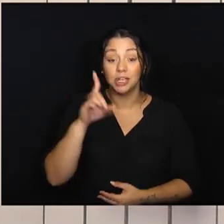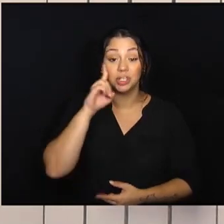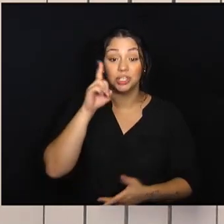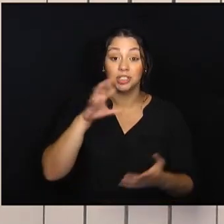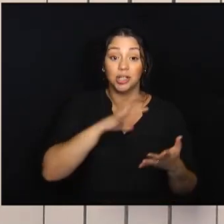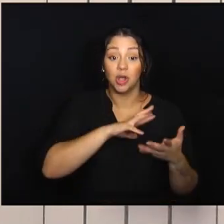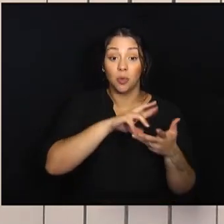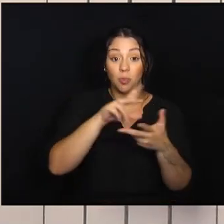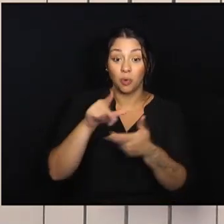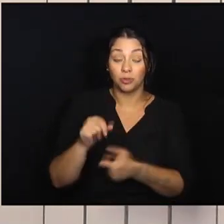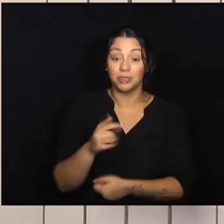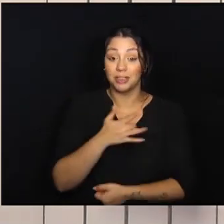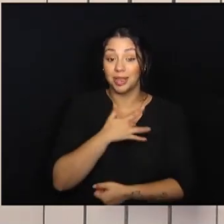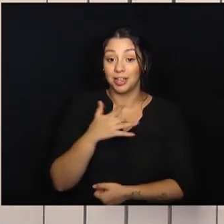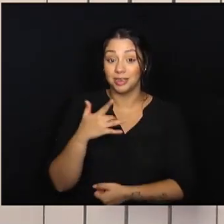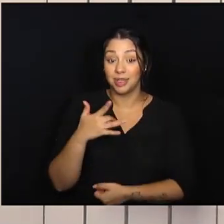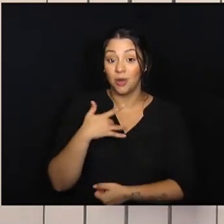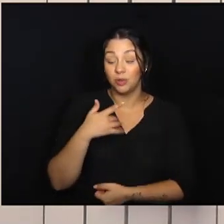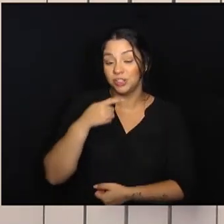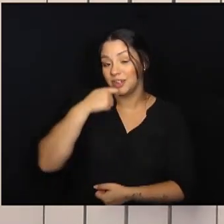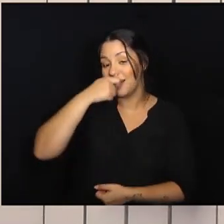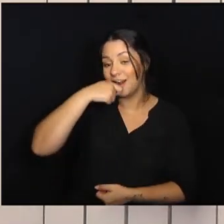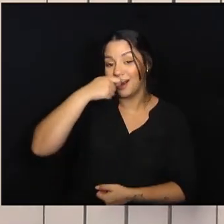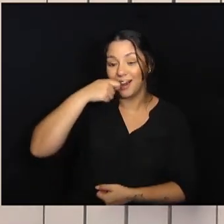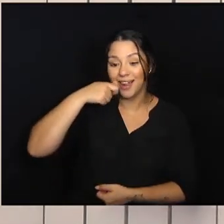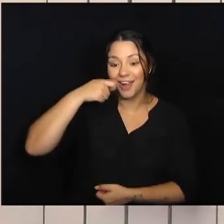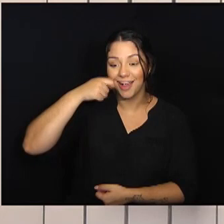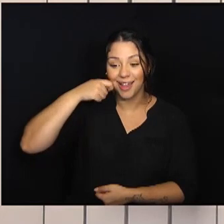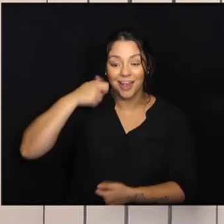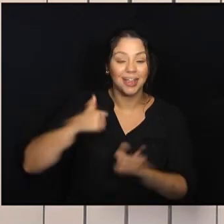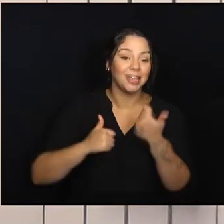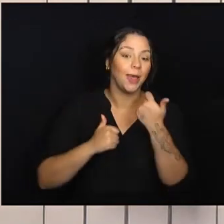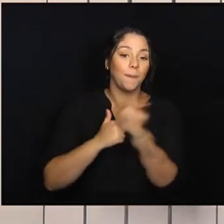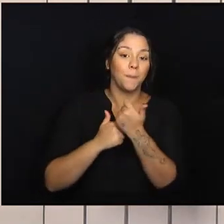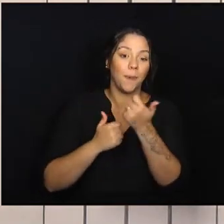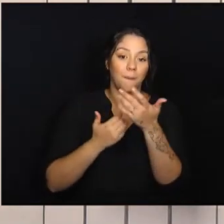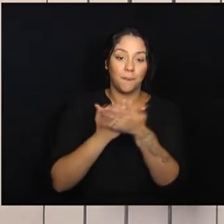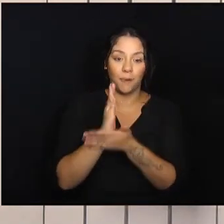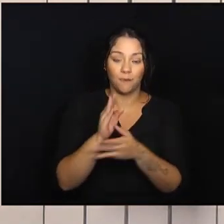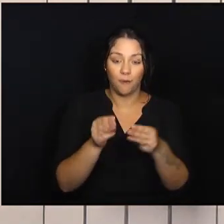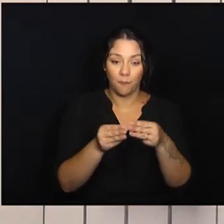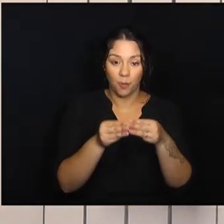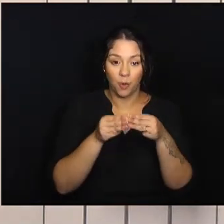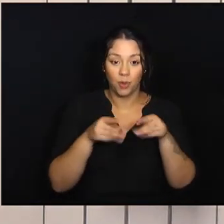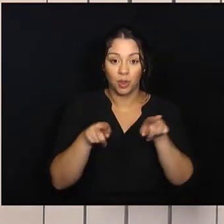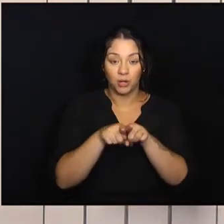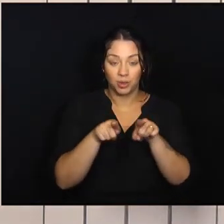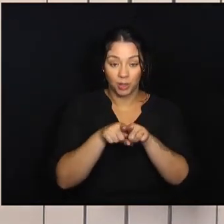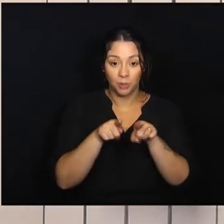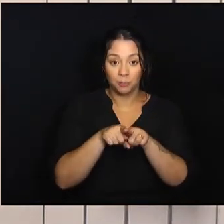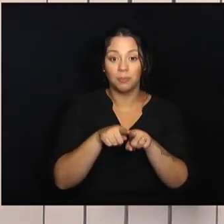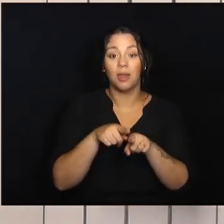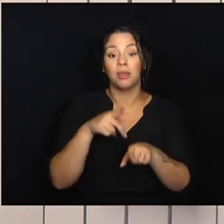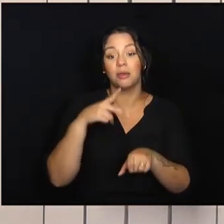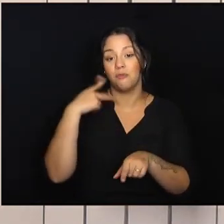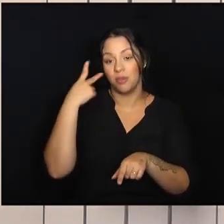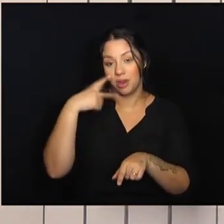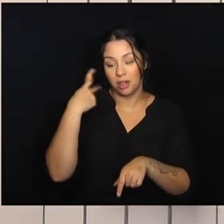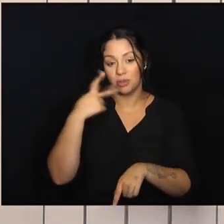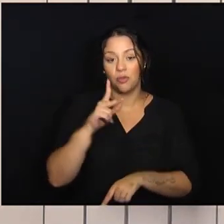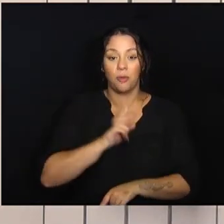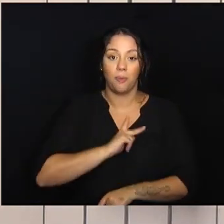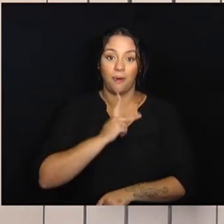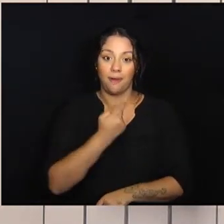da Saúde Bucal. E em apoio foi aprovada a moção também do vereador Paulo Haddad, que comentou sobre